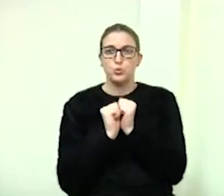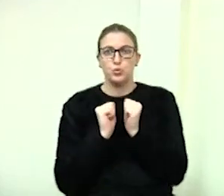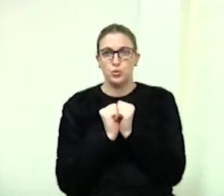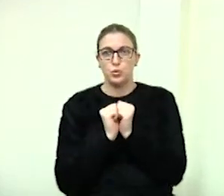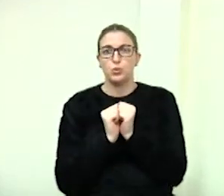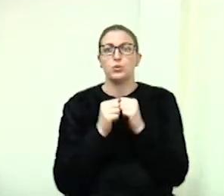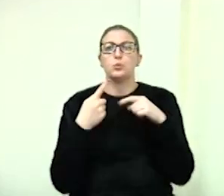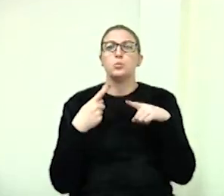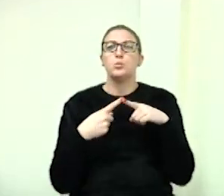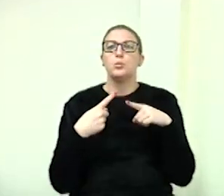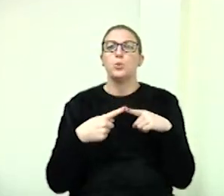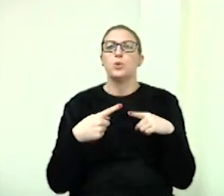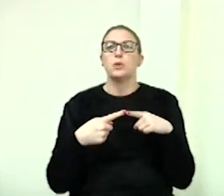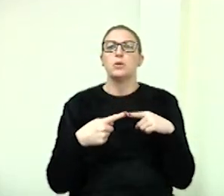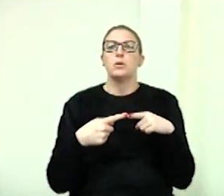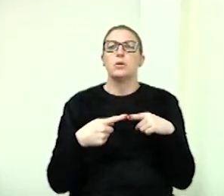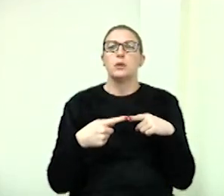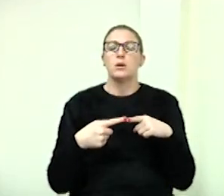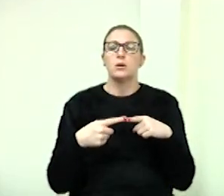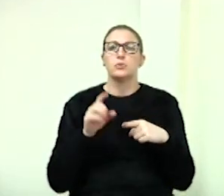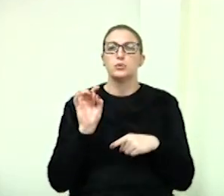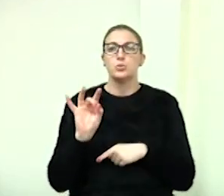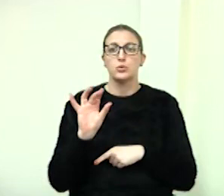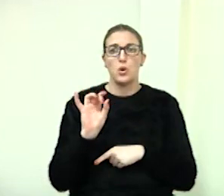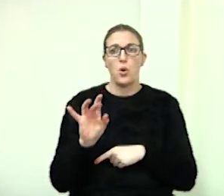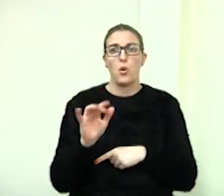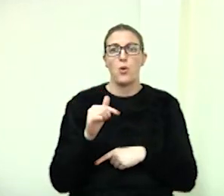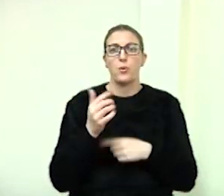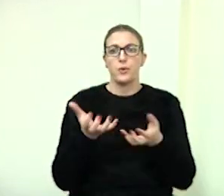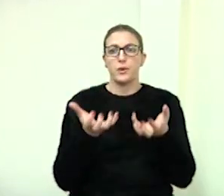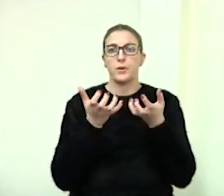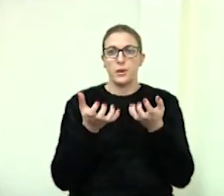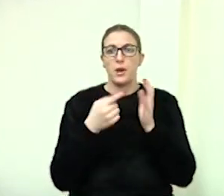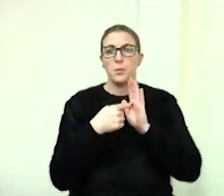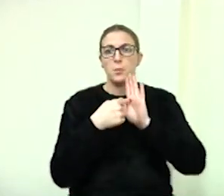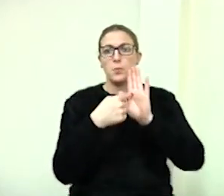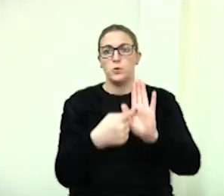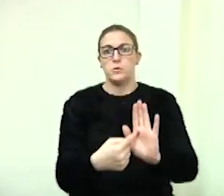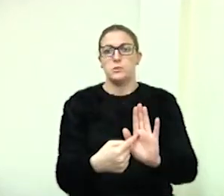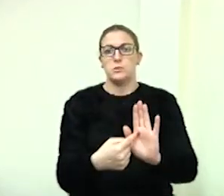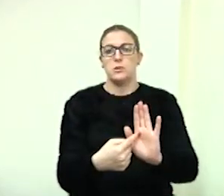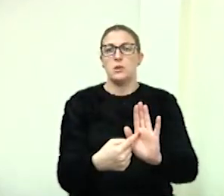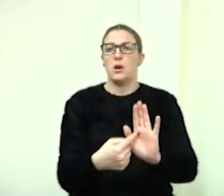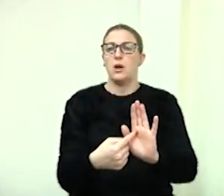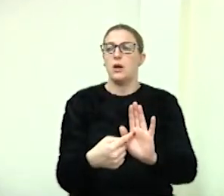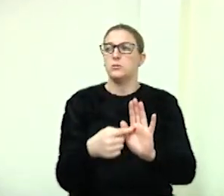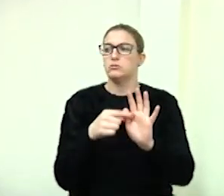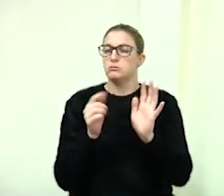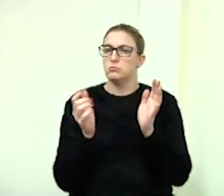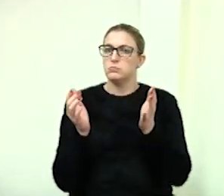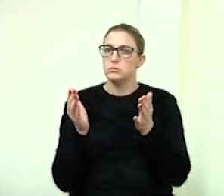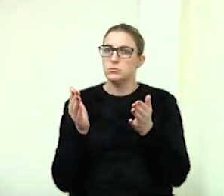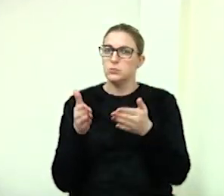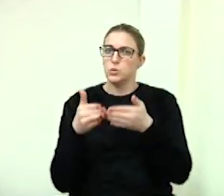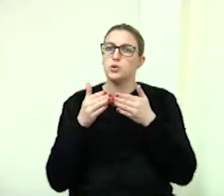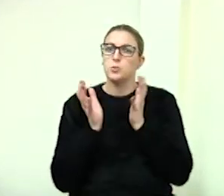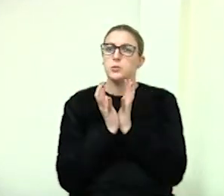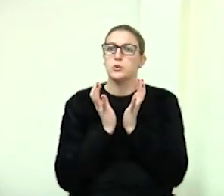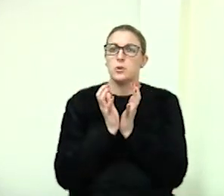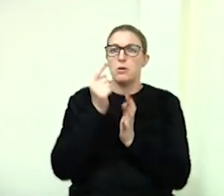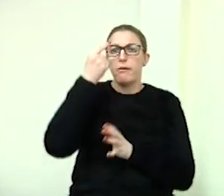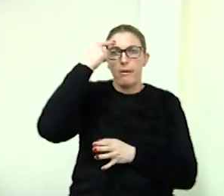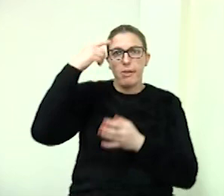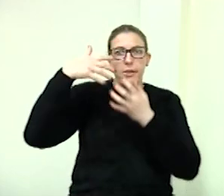Até porque aqui eu só quero trazer para a reflexão dos colegas, que é que aqui é